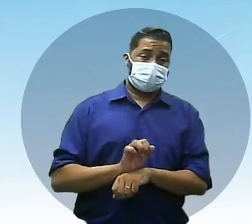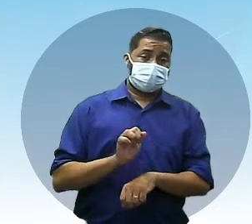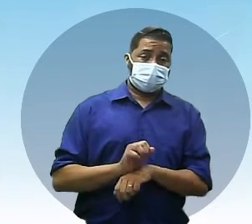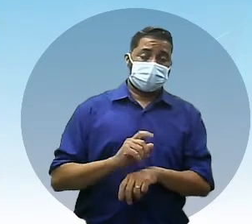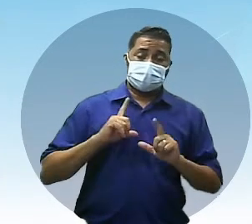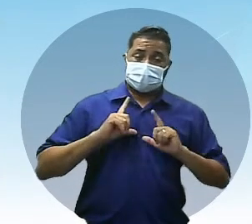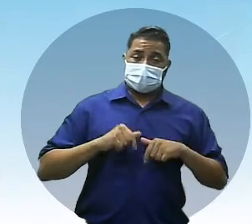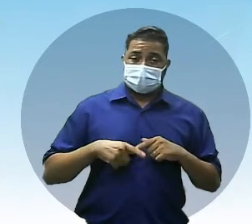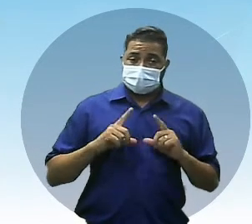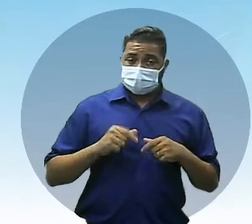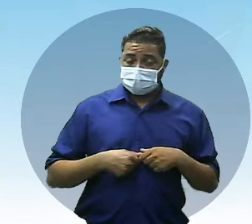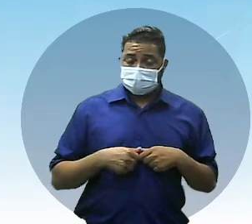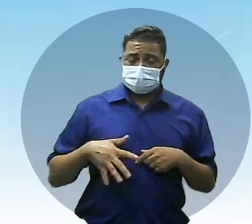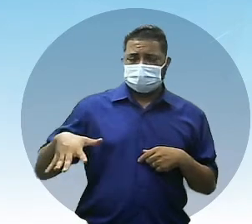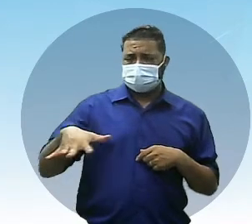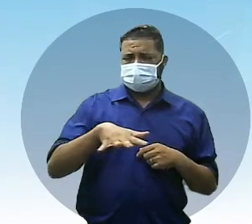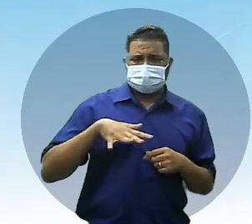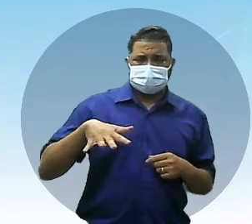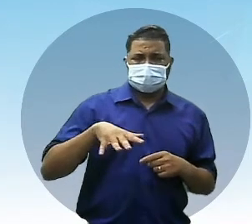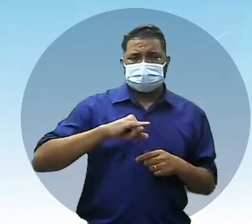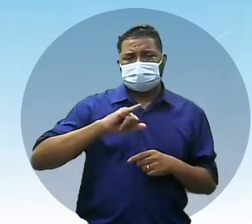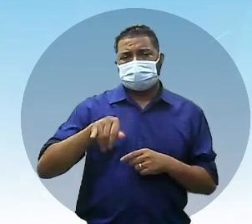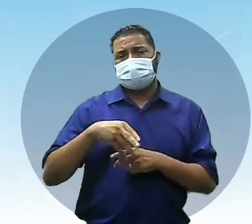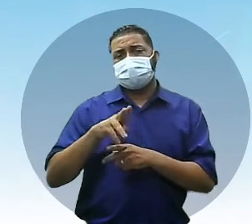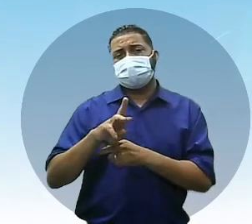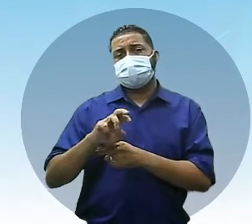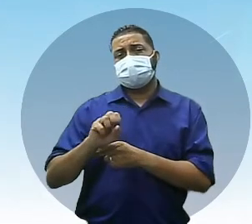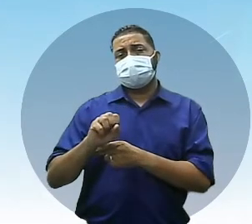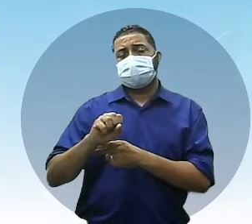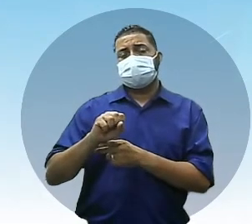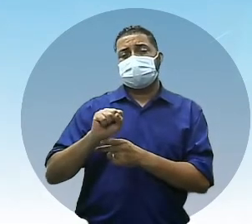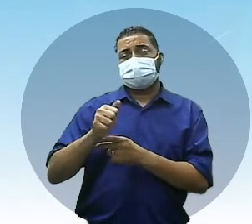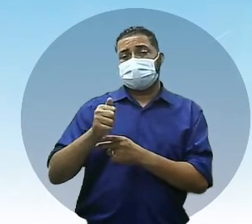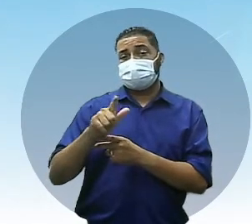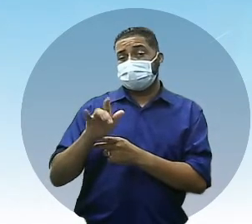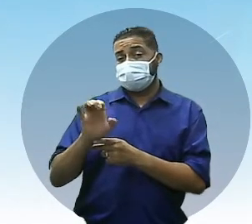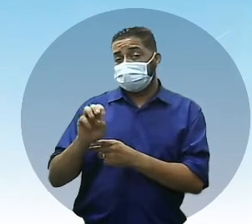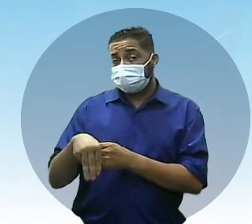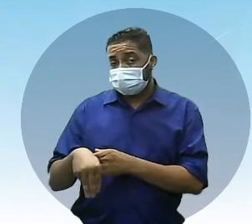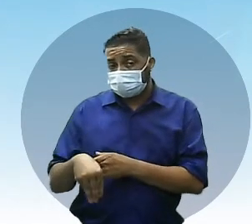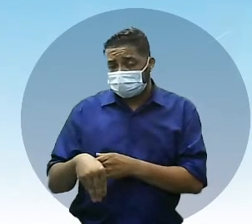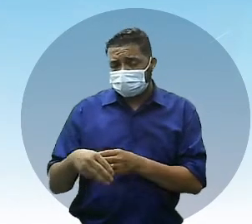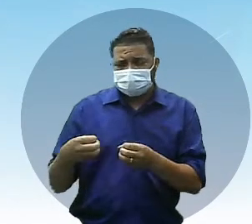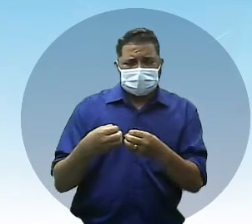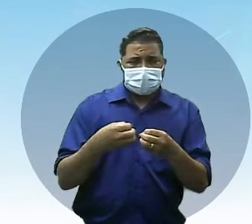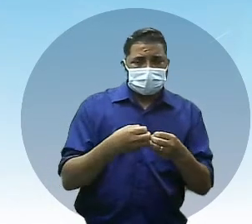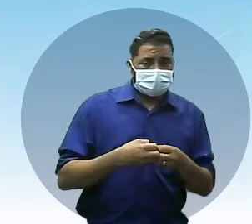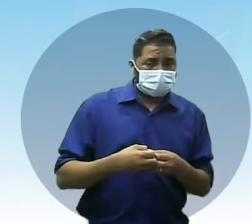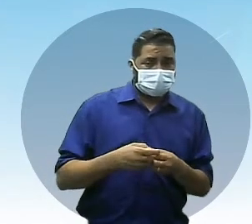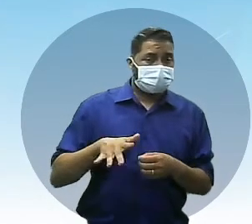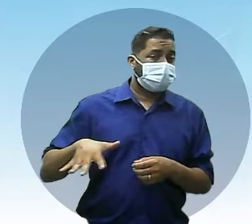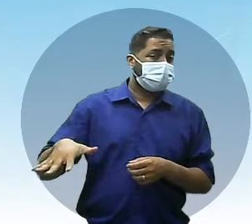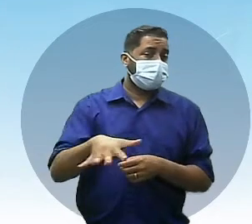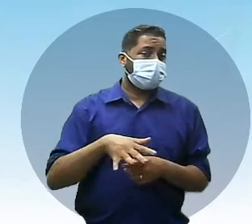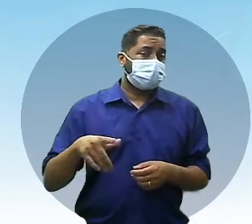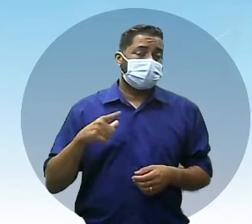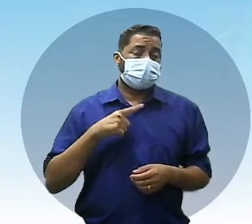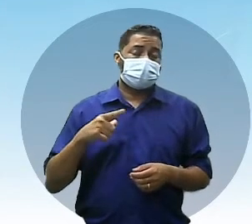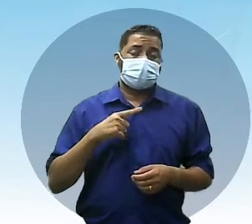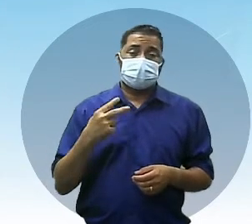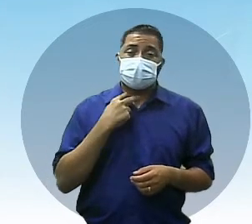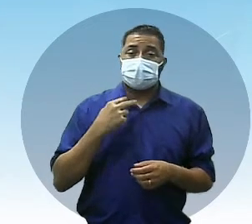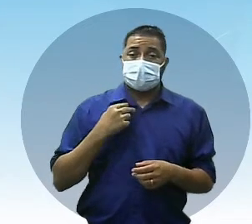hoje fica ali Jerusalém e áreas próximas. Região essa que se encontrava ocupada